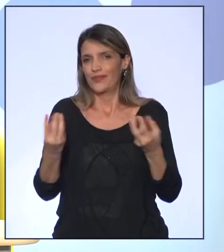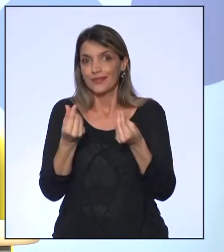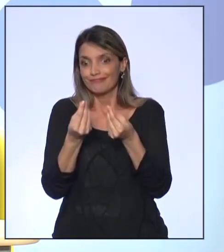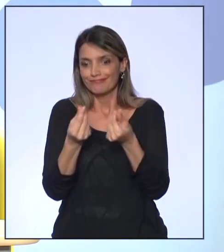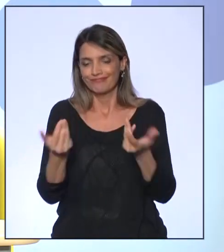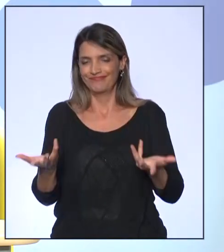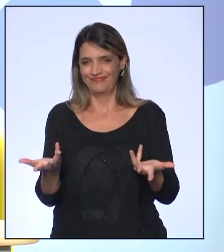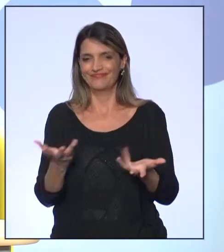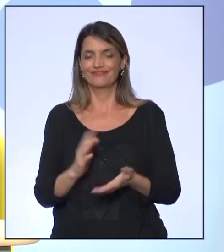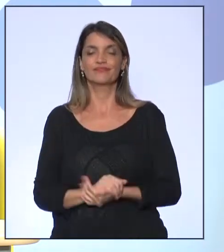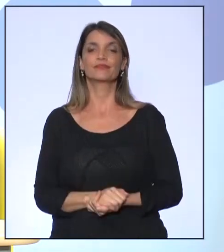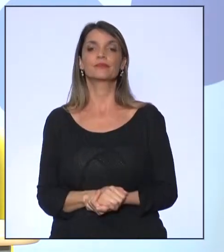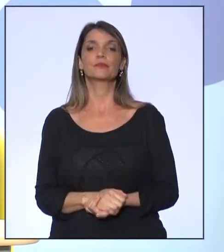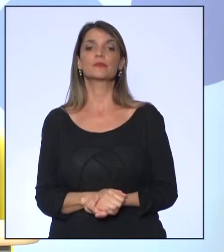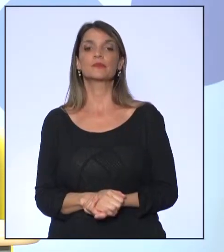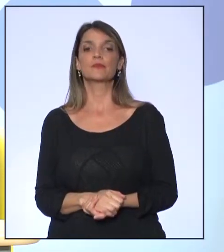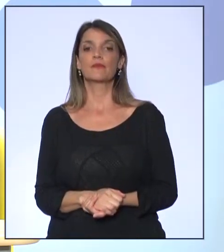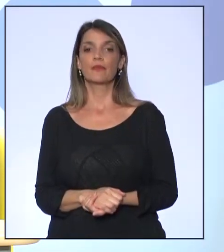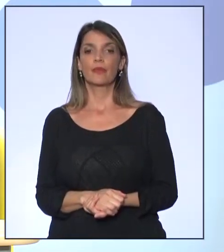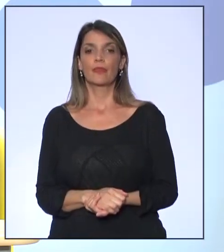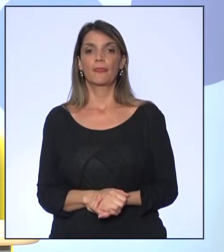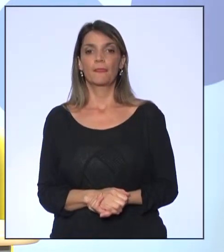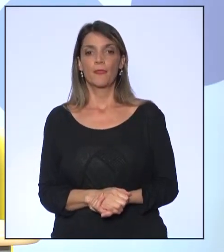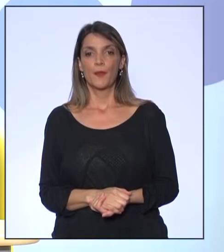bom? Olha só.